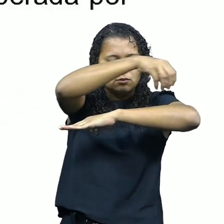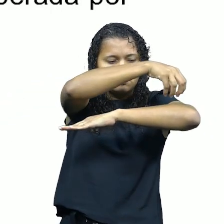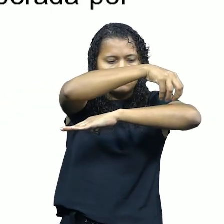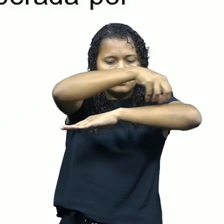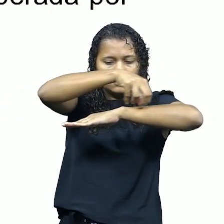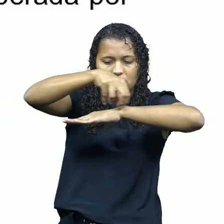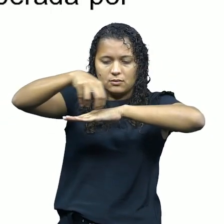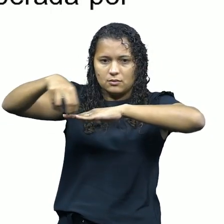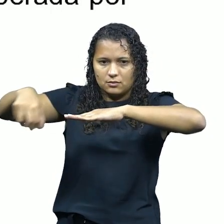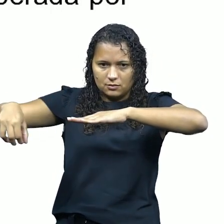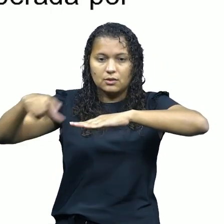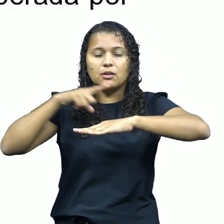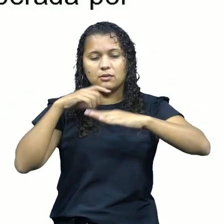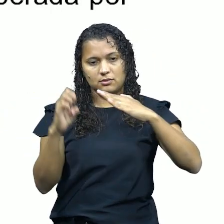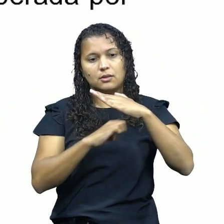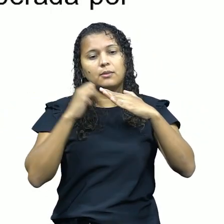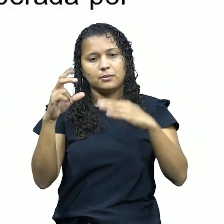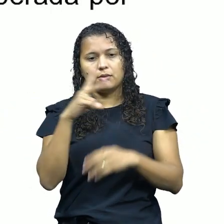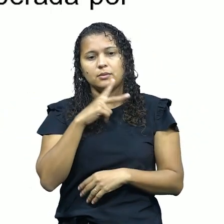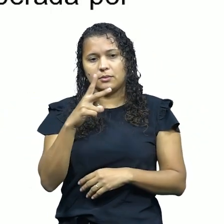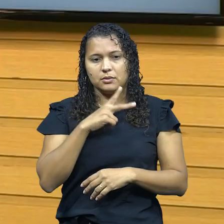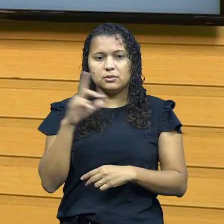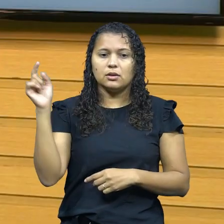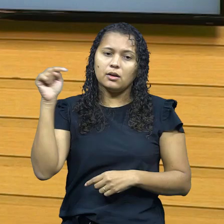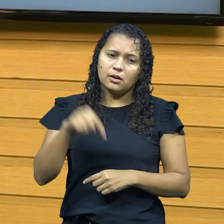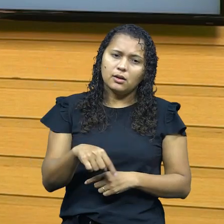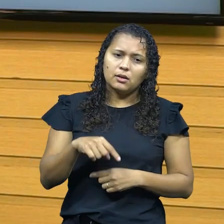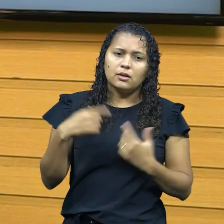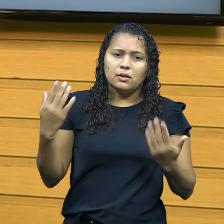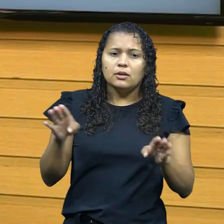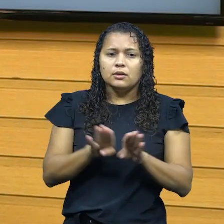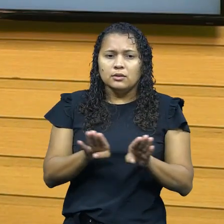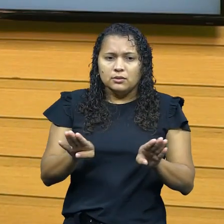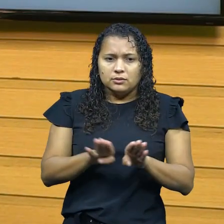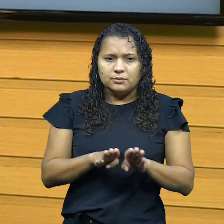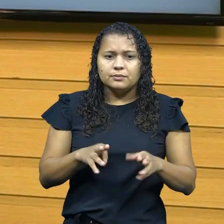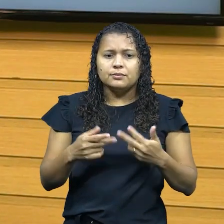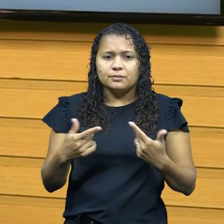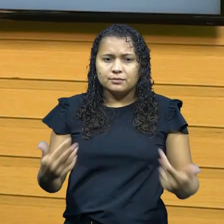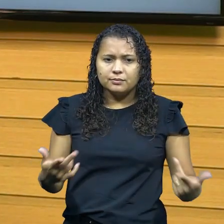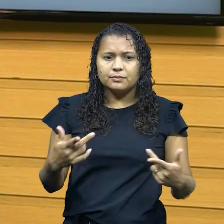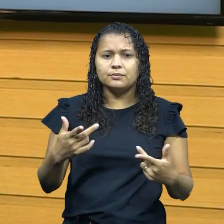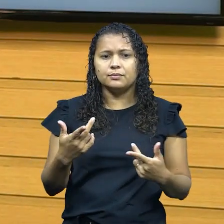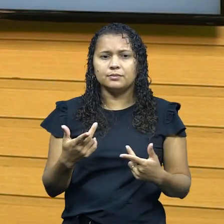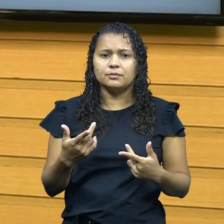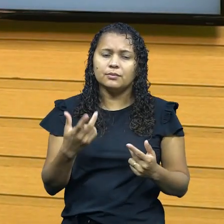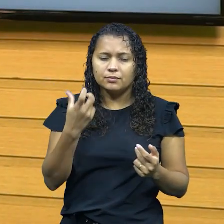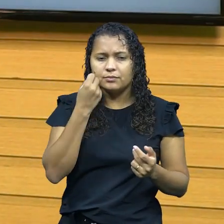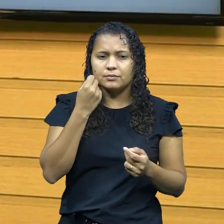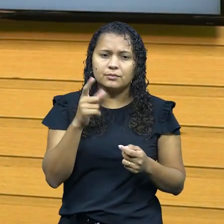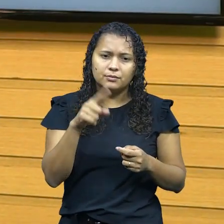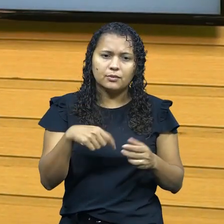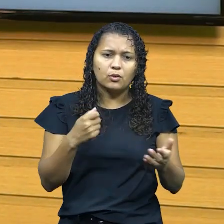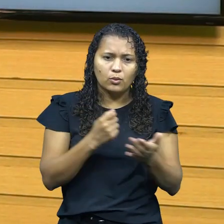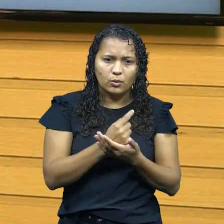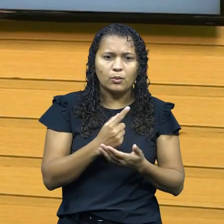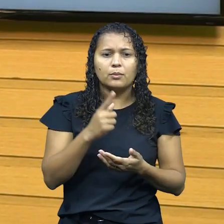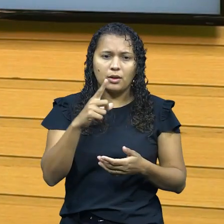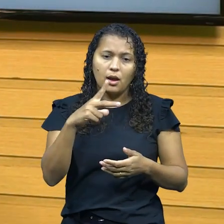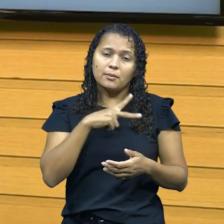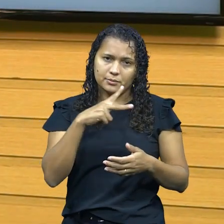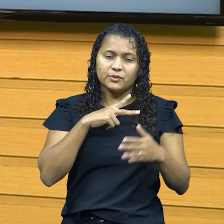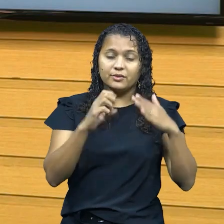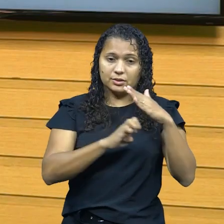portuária no Brasil ela é operada por empresas privadas. Não só operada, como ela também é adquirida por essas empresas. Elas